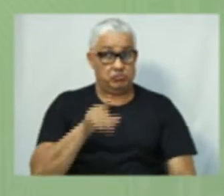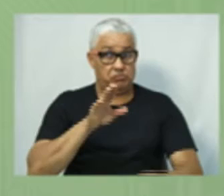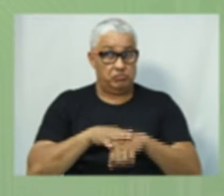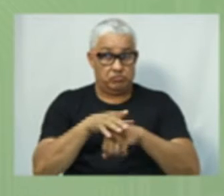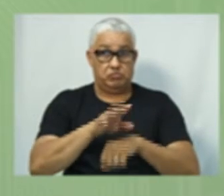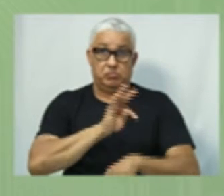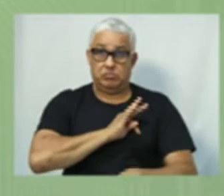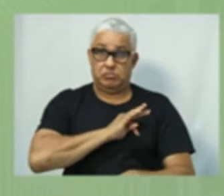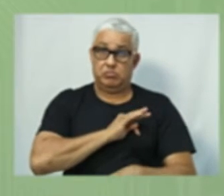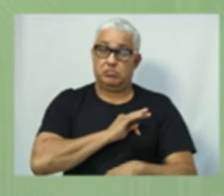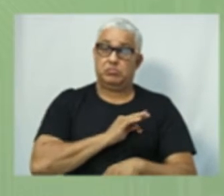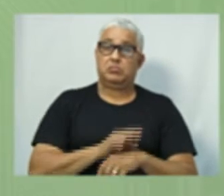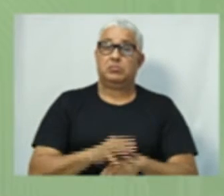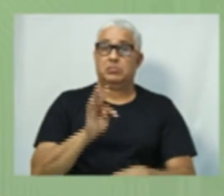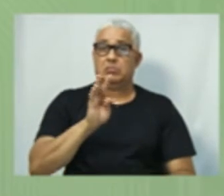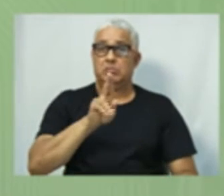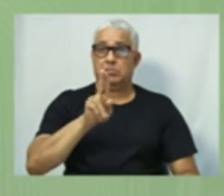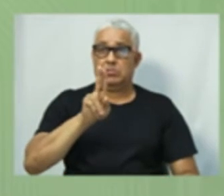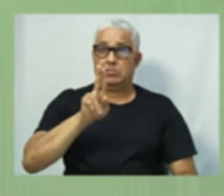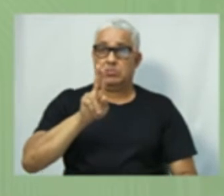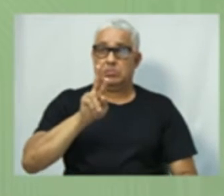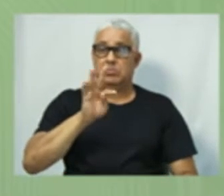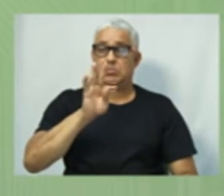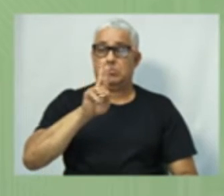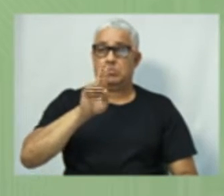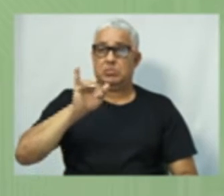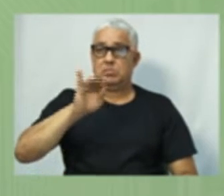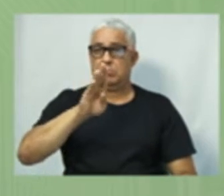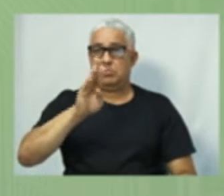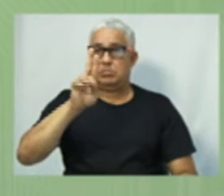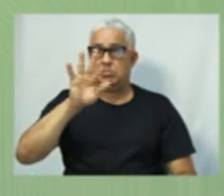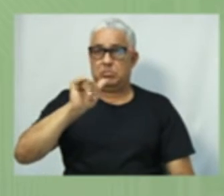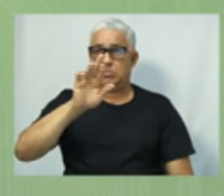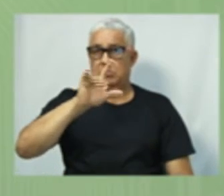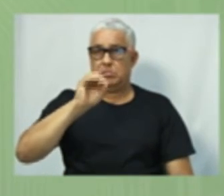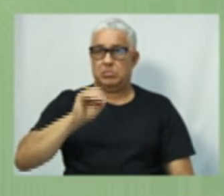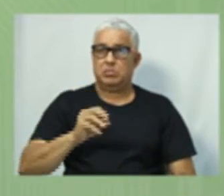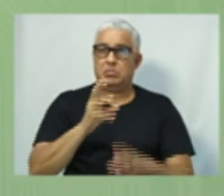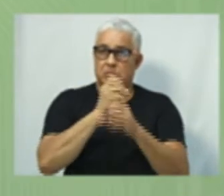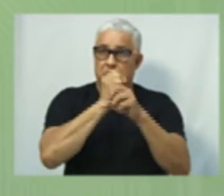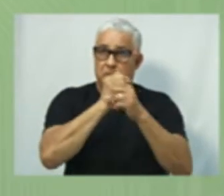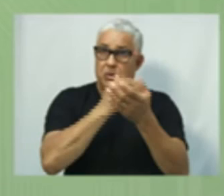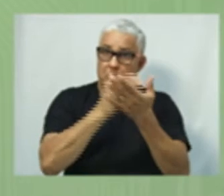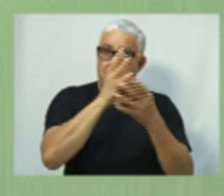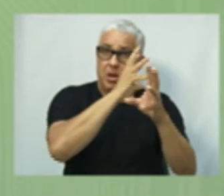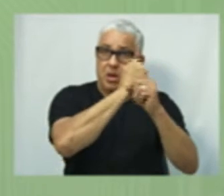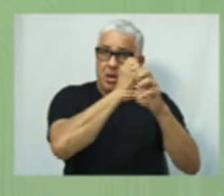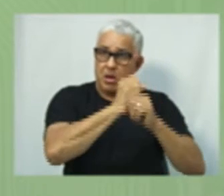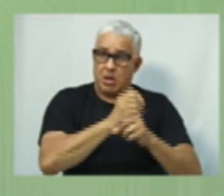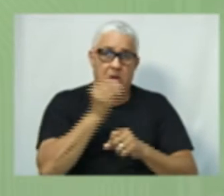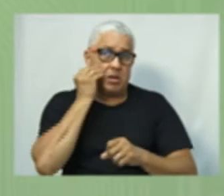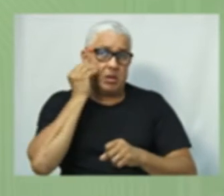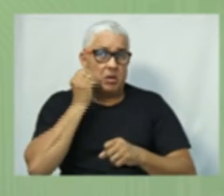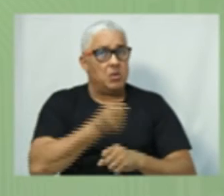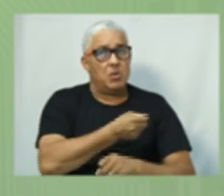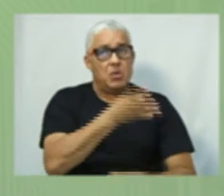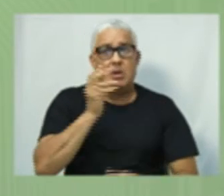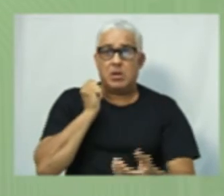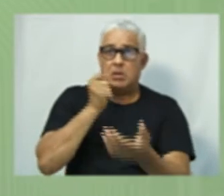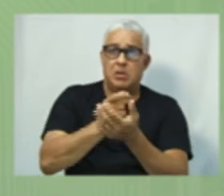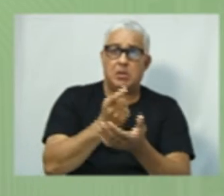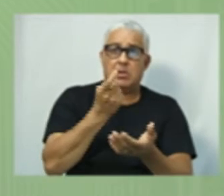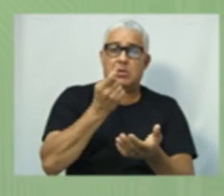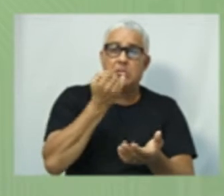técnico tributário, vai fazer o quê? Técnico de finanças vai começar a fazer os devidos cálculos para verificar quanto seria pago de